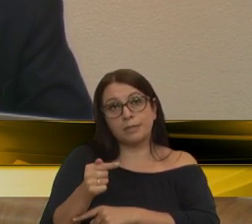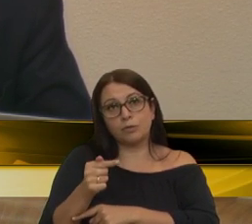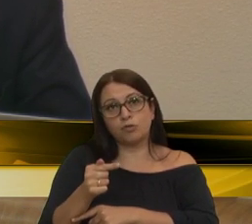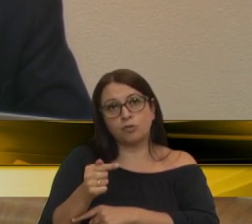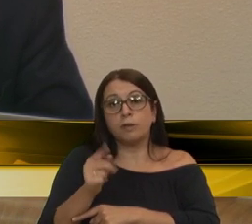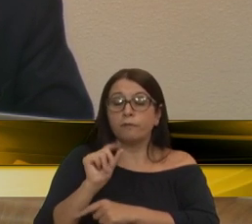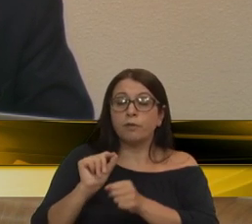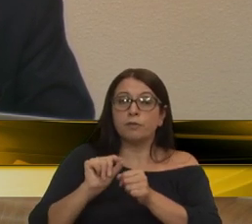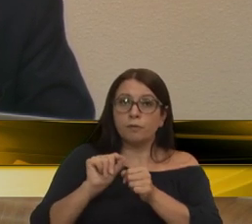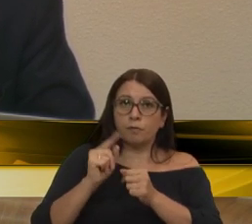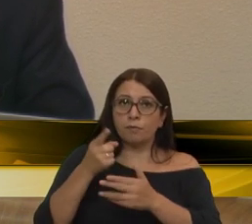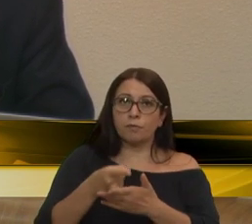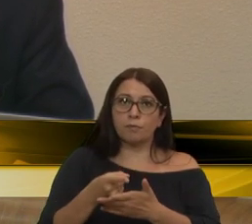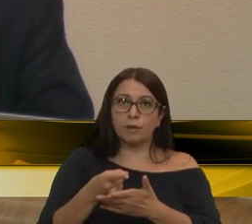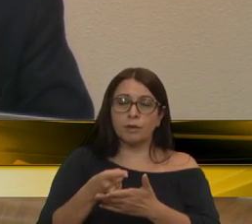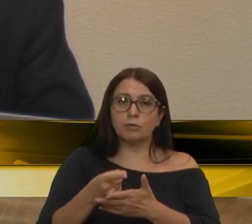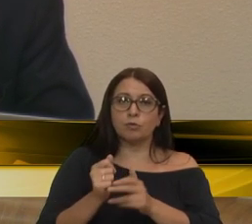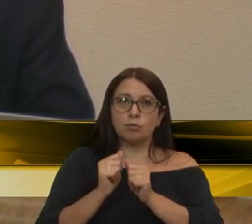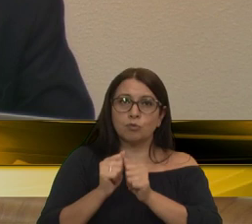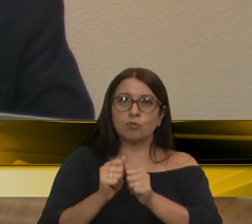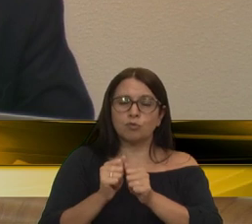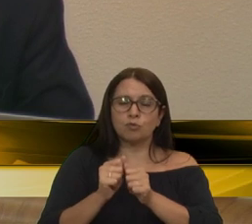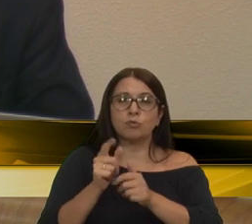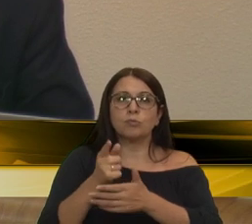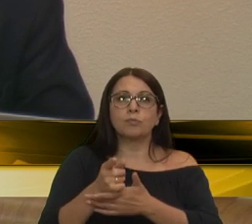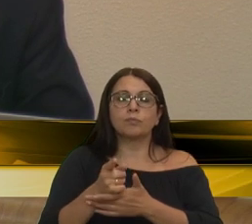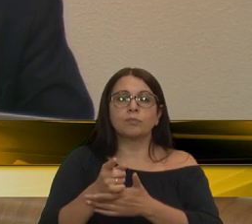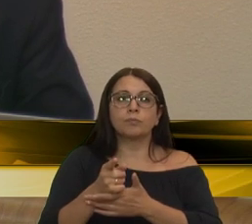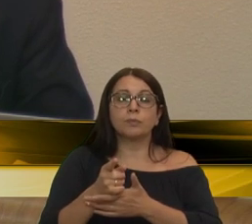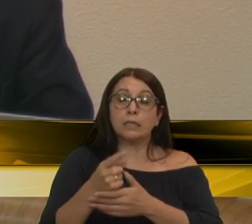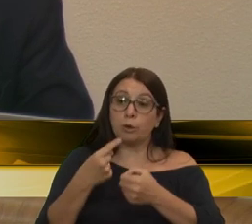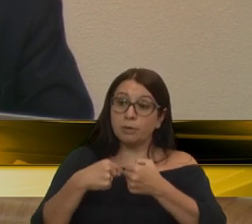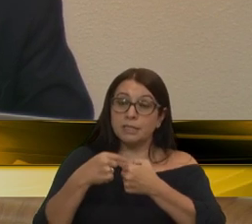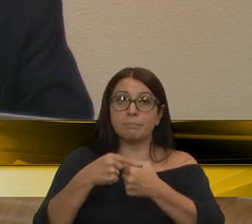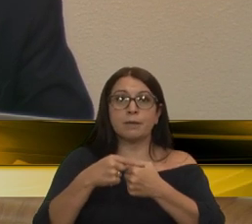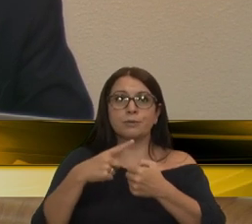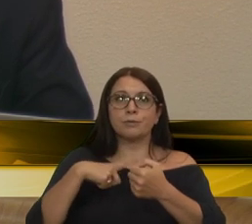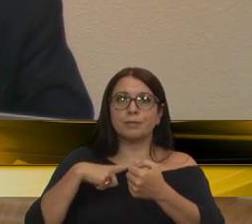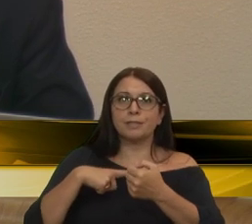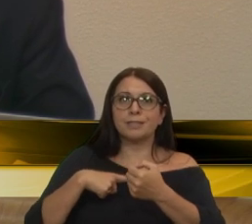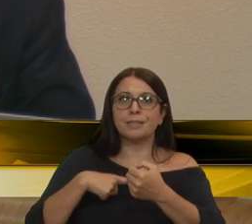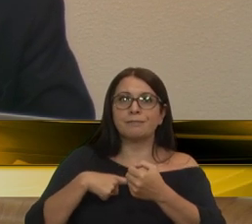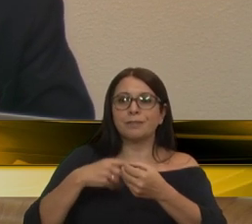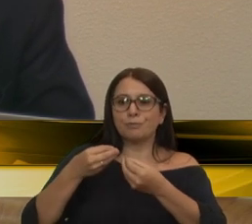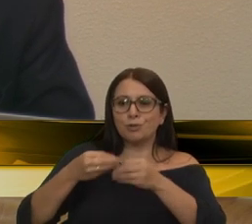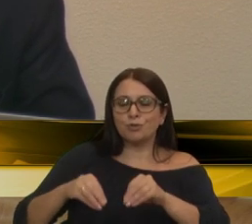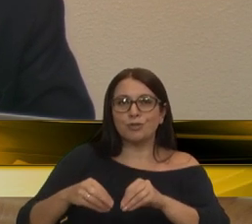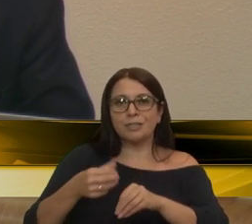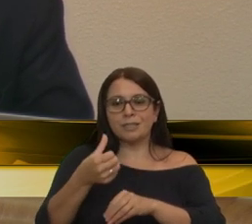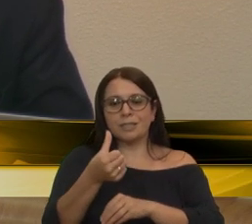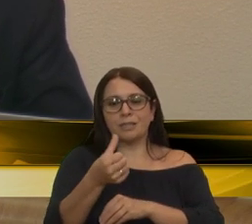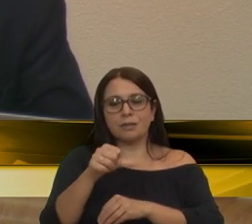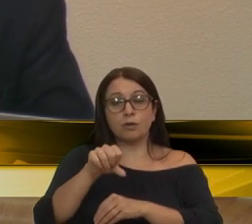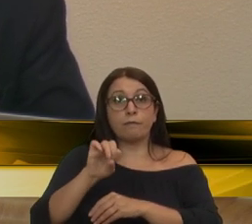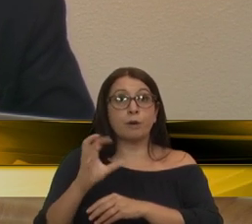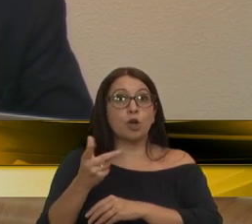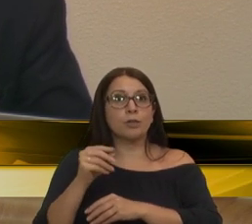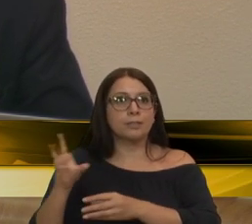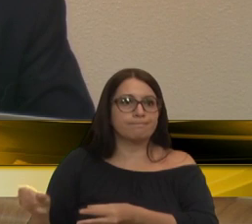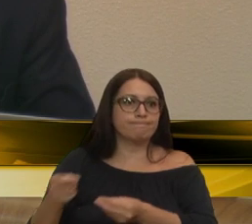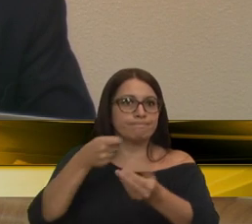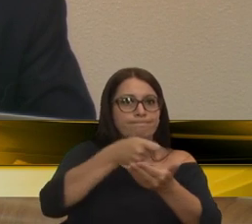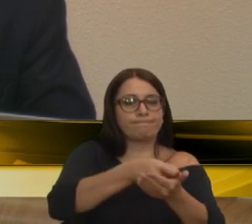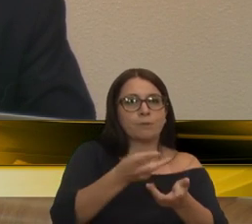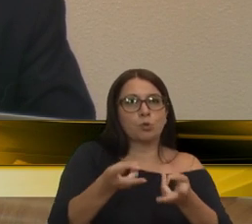parcialmente realizado por meio do sequestro que o município sofreu no seu caixa geral de 69 milhões.